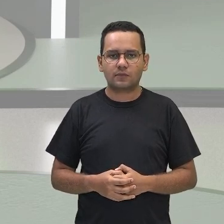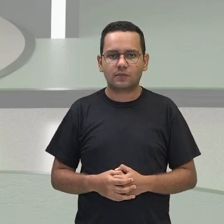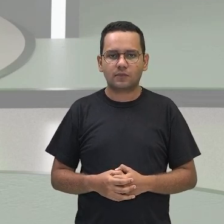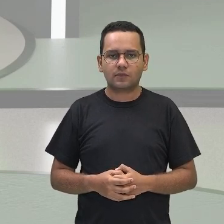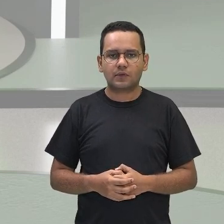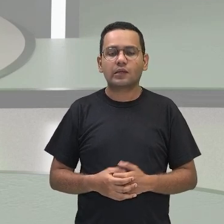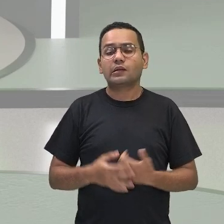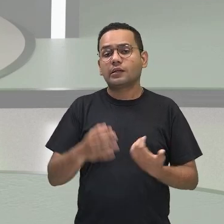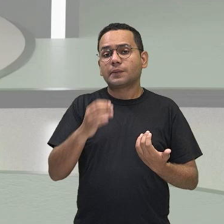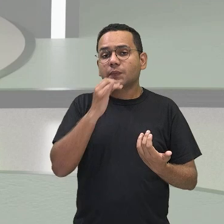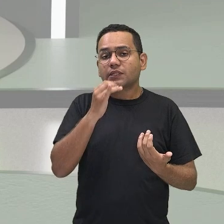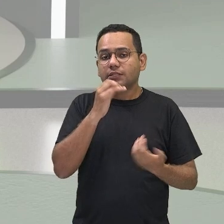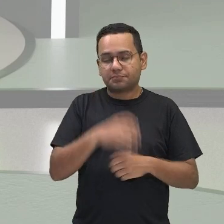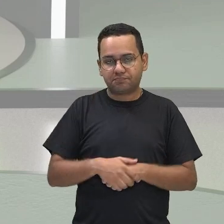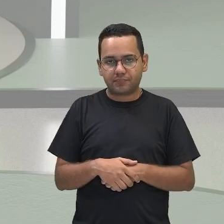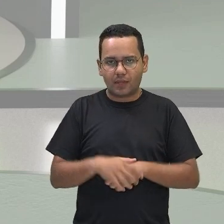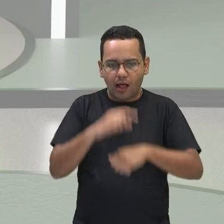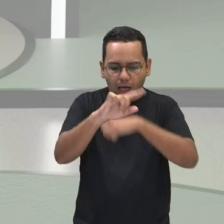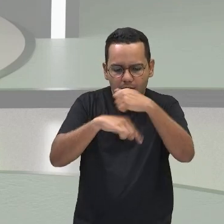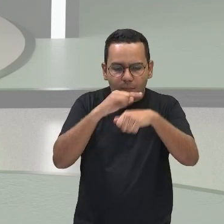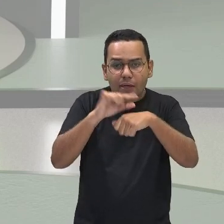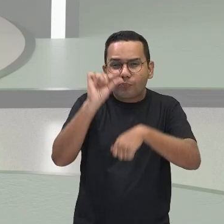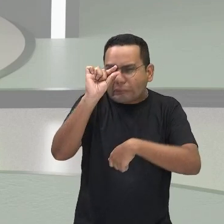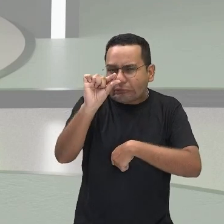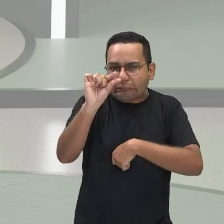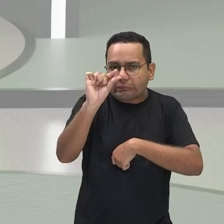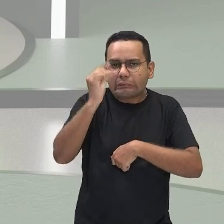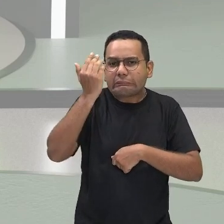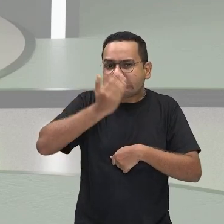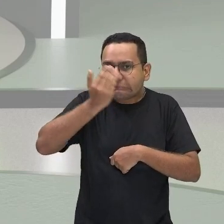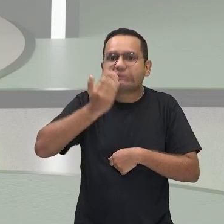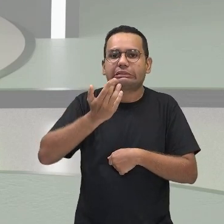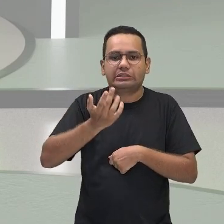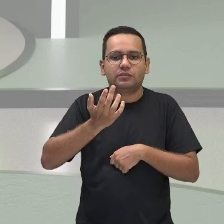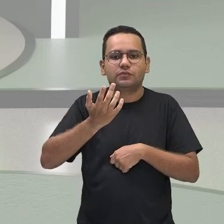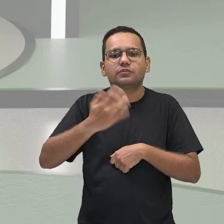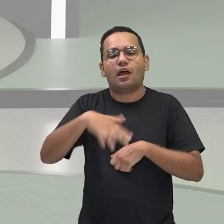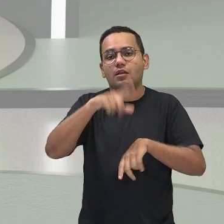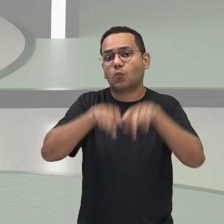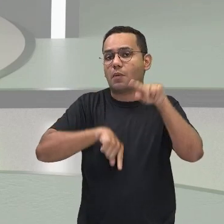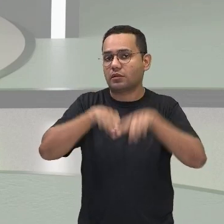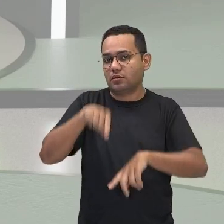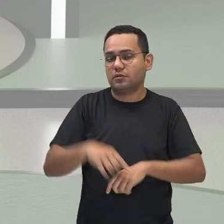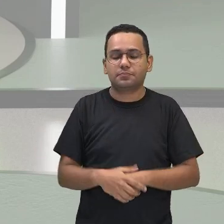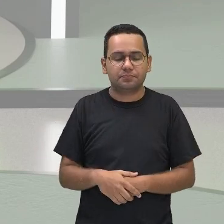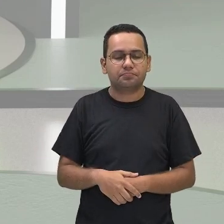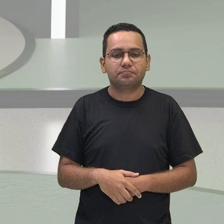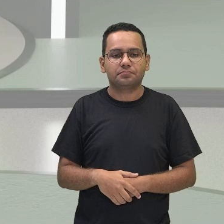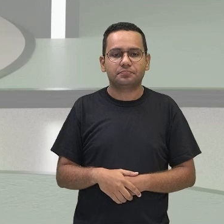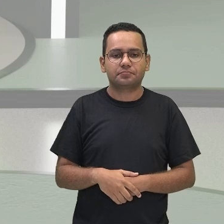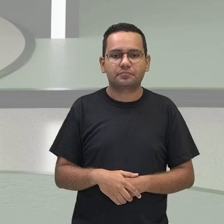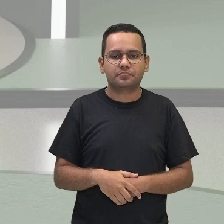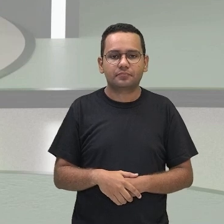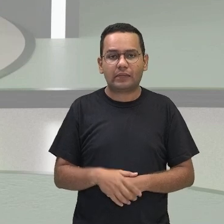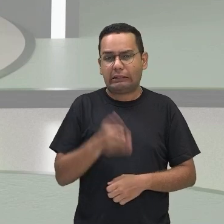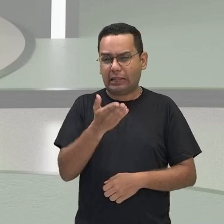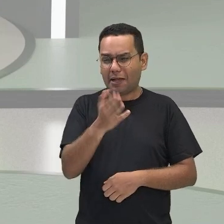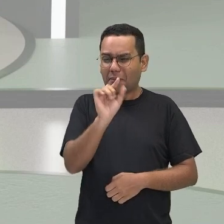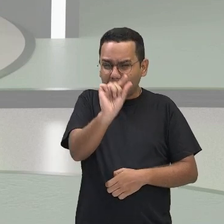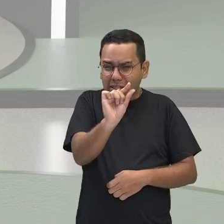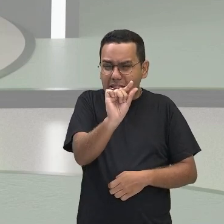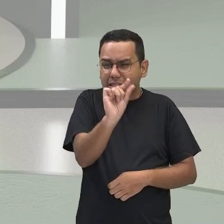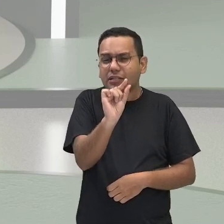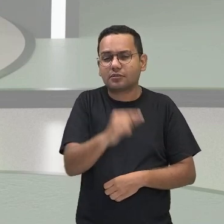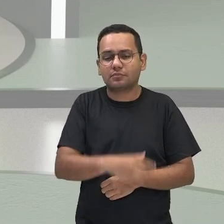elemento, mas pelo fato dele ser a menor partícula de um